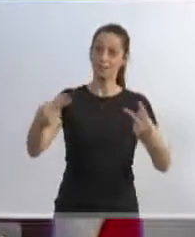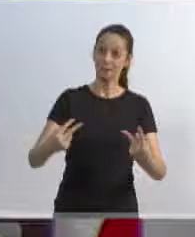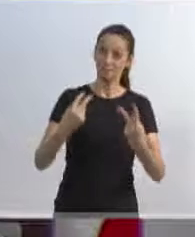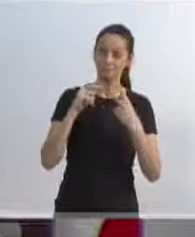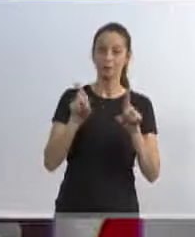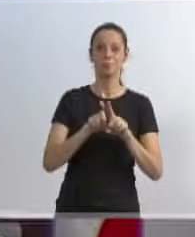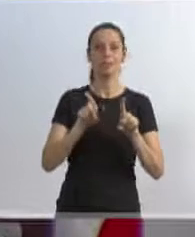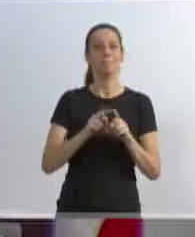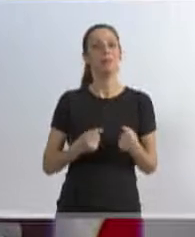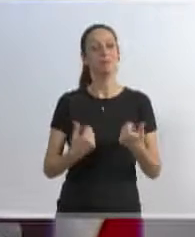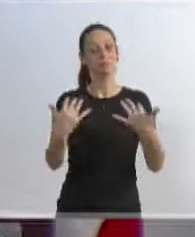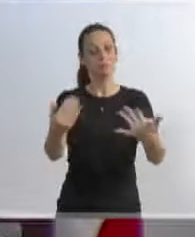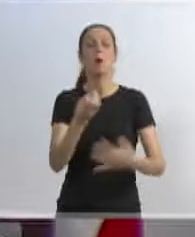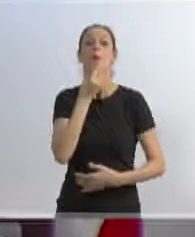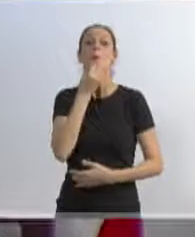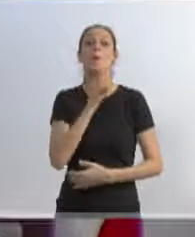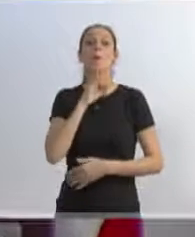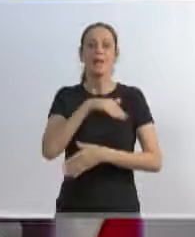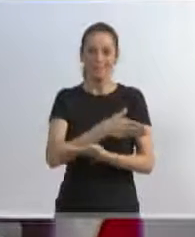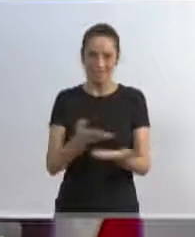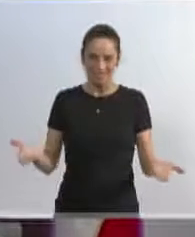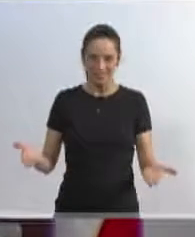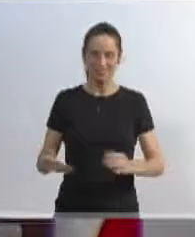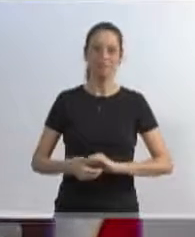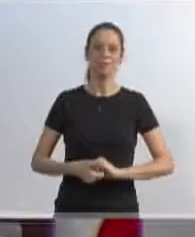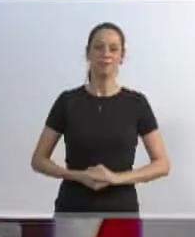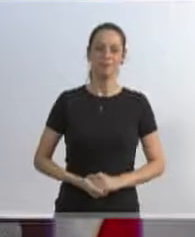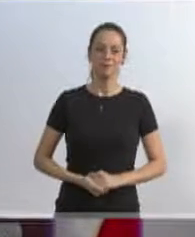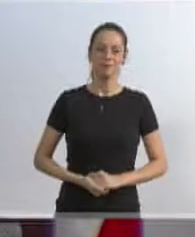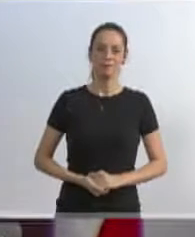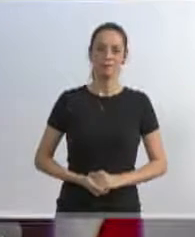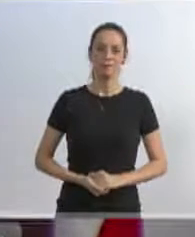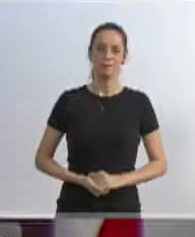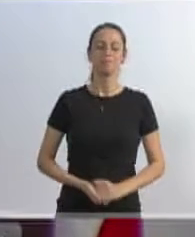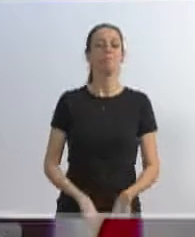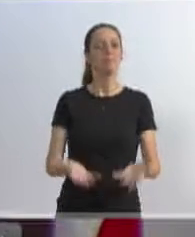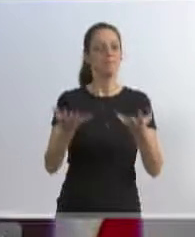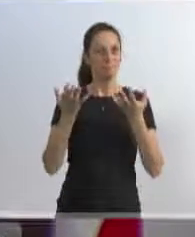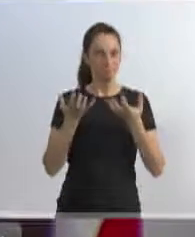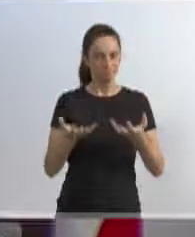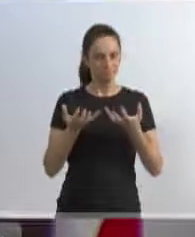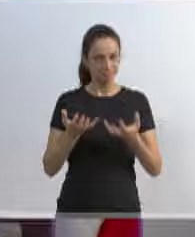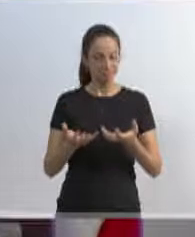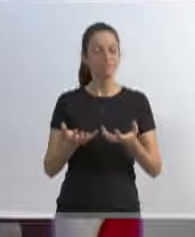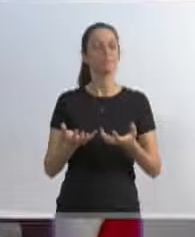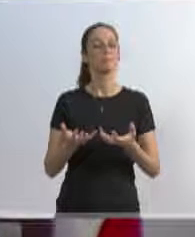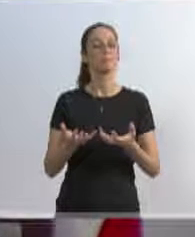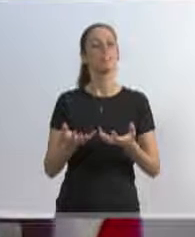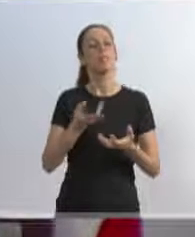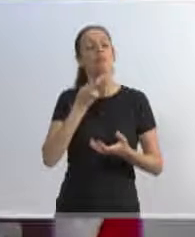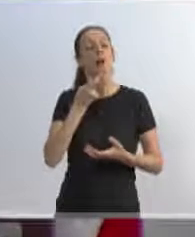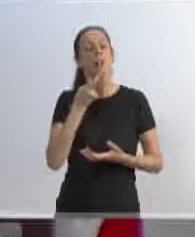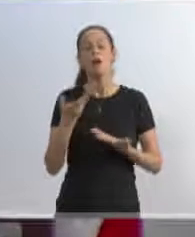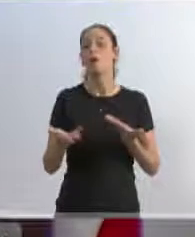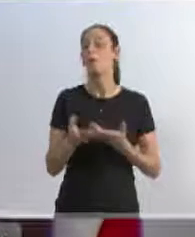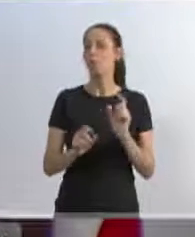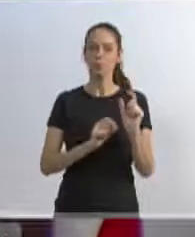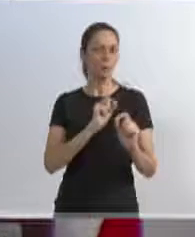na plenária boa tarde eu quero fazer o uso da palavra